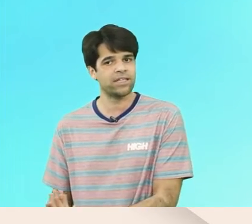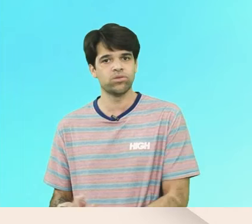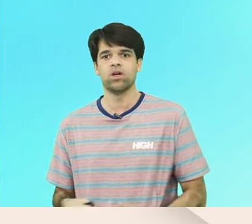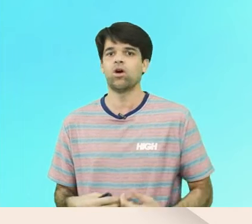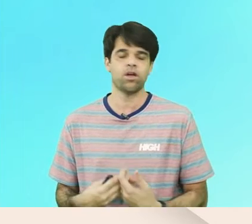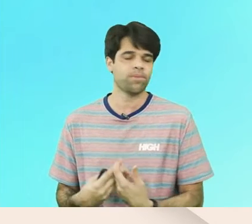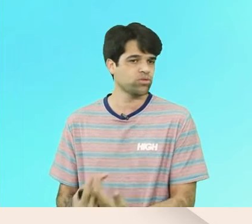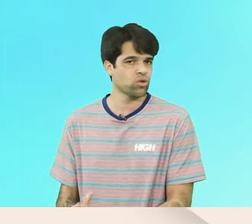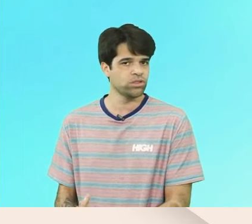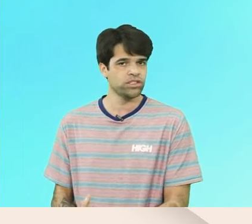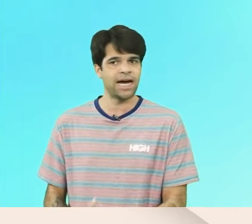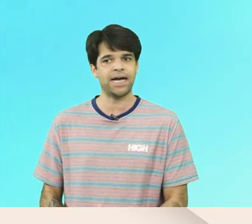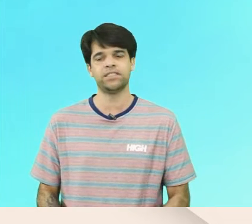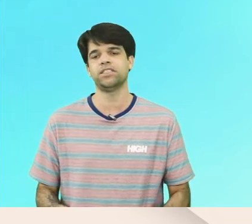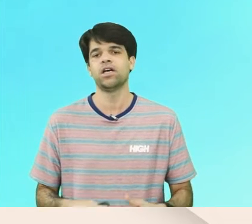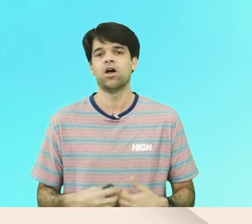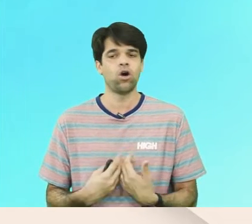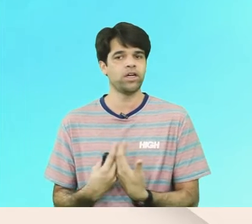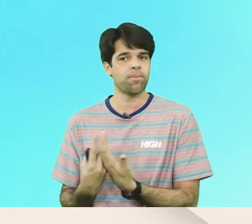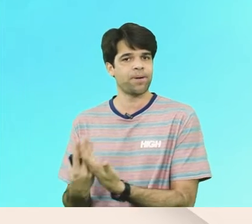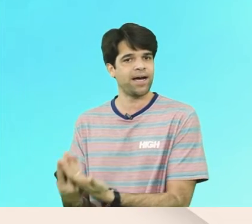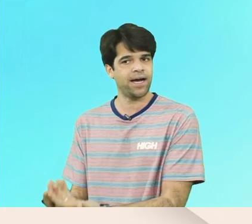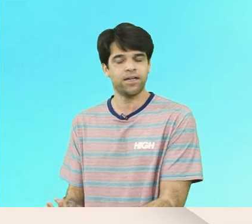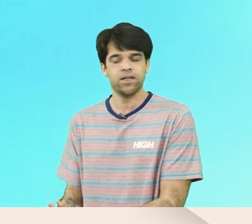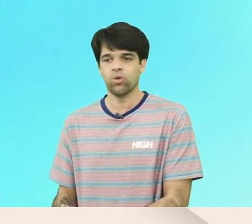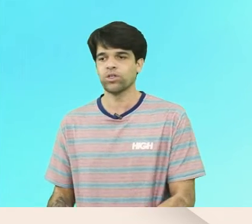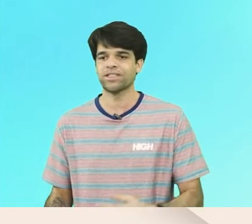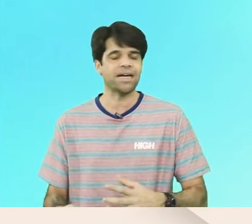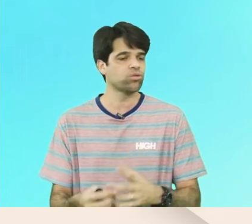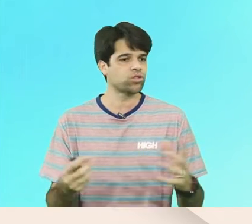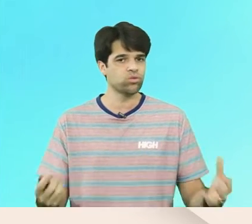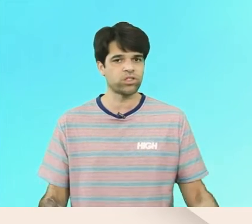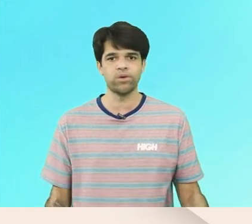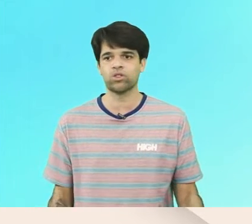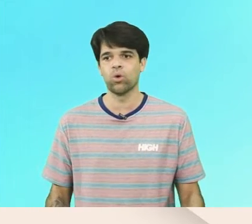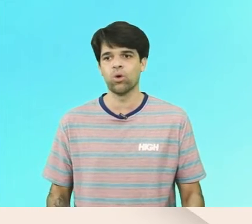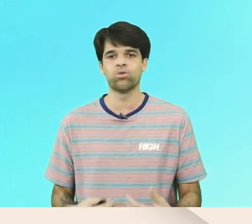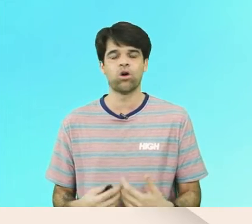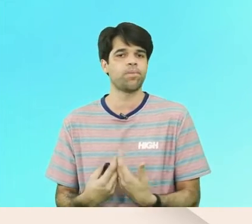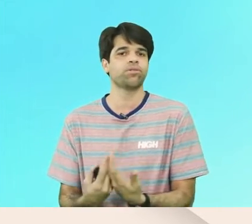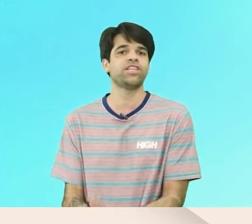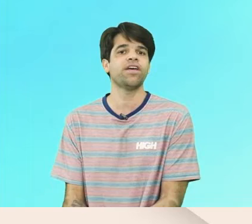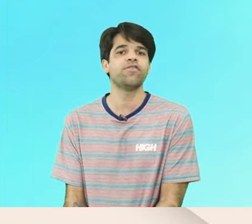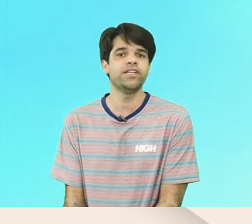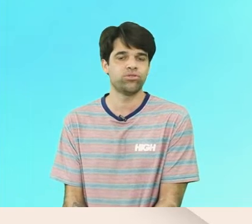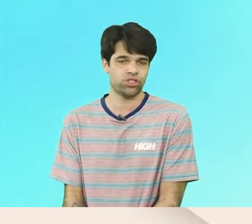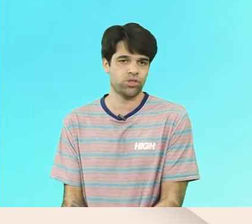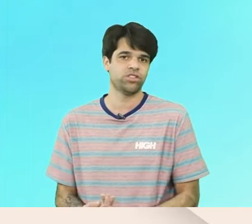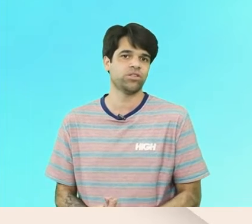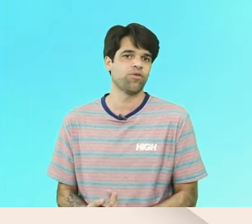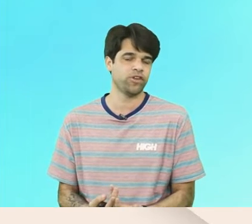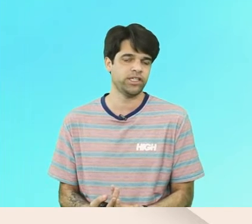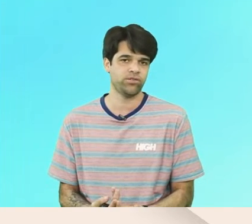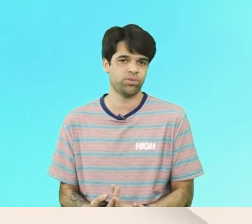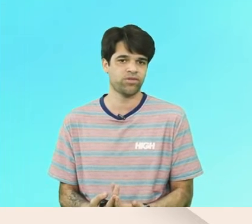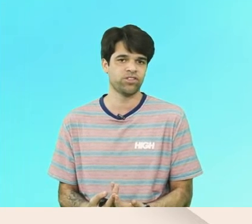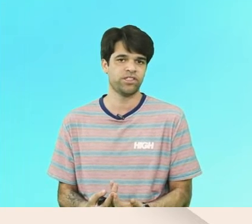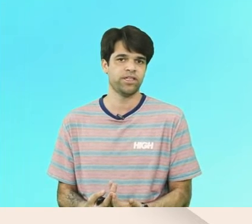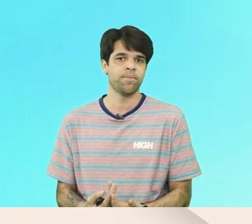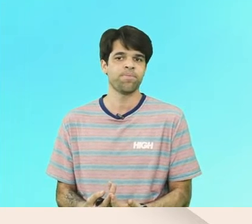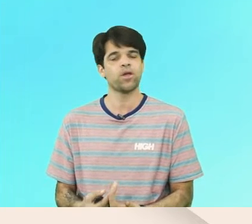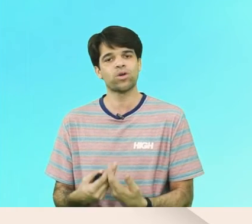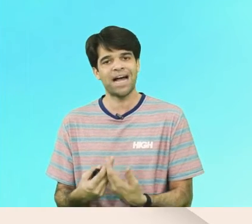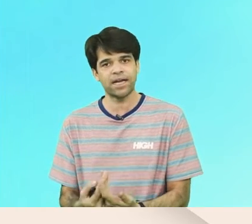para o teu lado, olha para a tua comunidade, olha para o que está no teu entorno, olha para os serviços que hoje são oferecidos